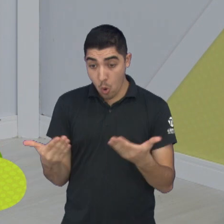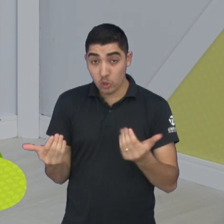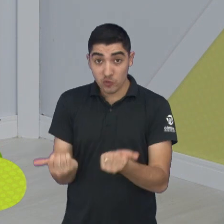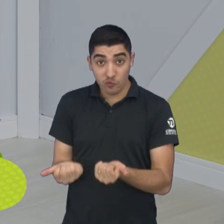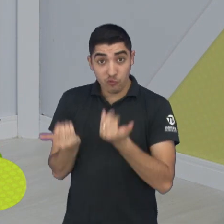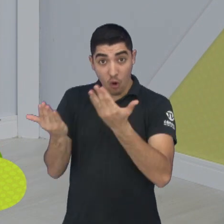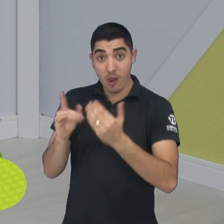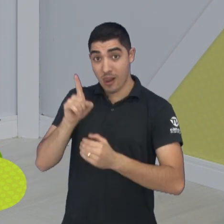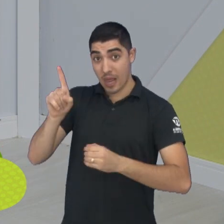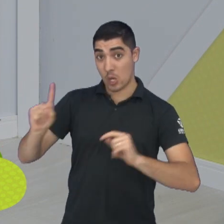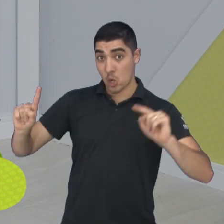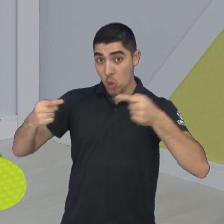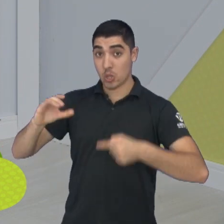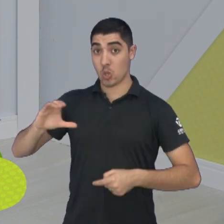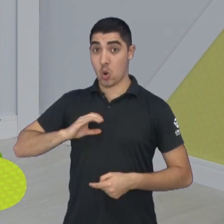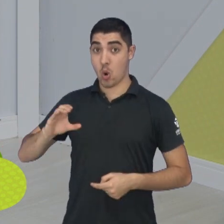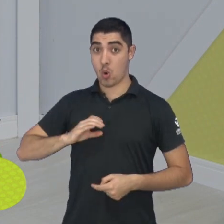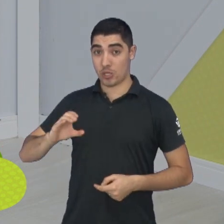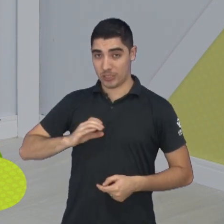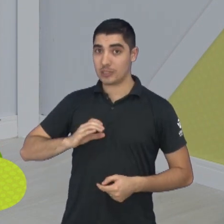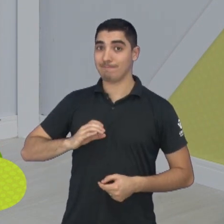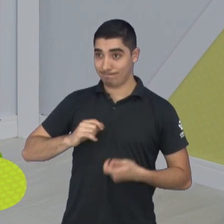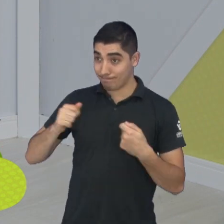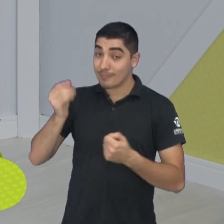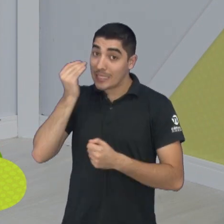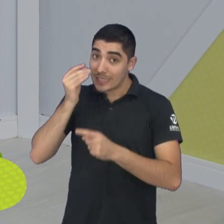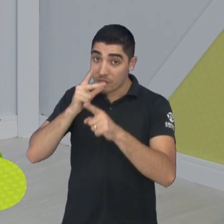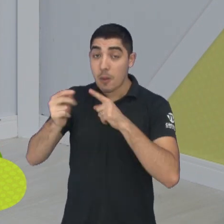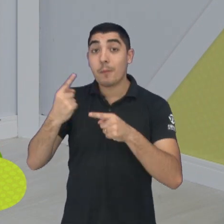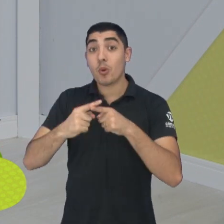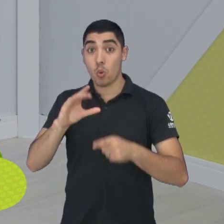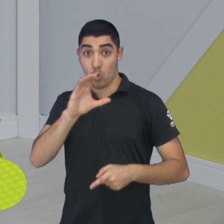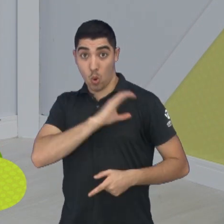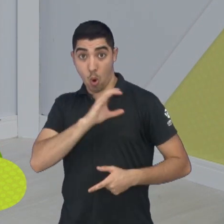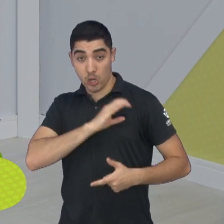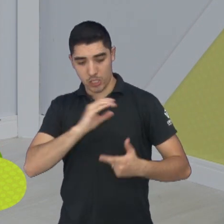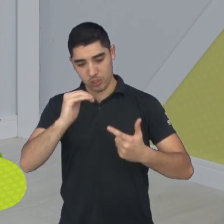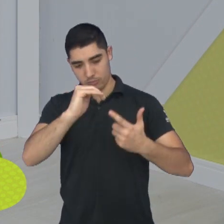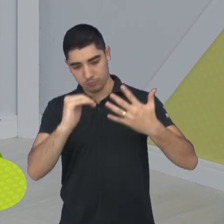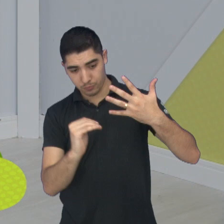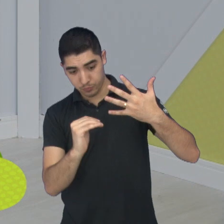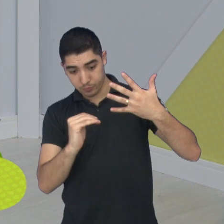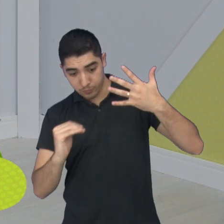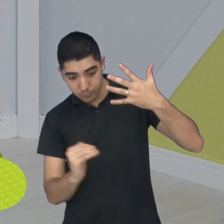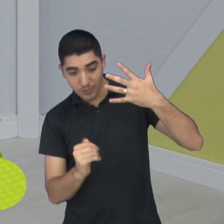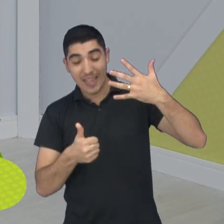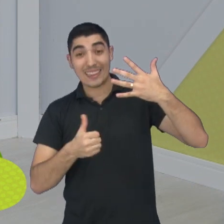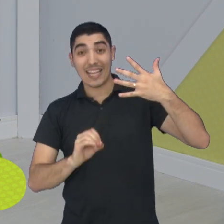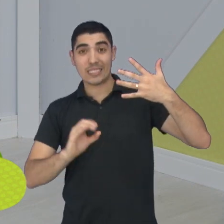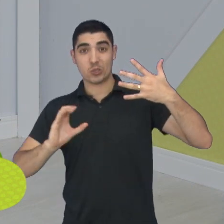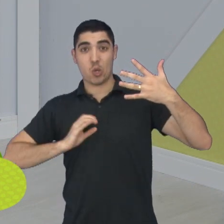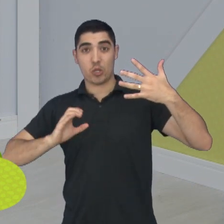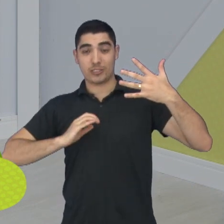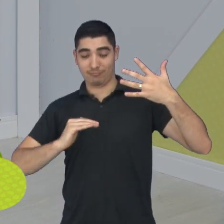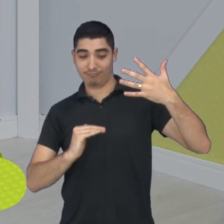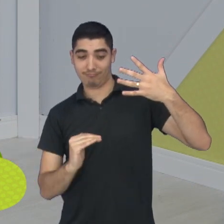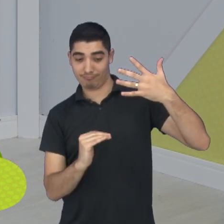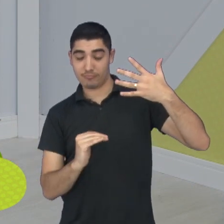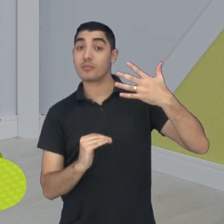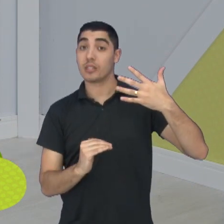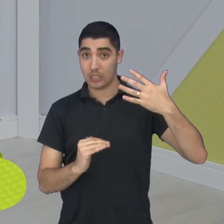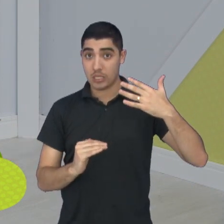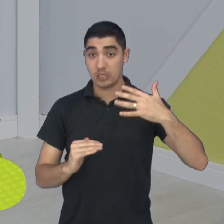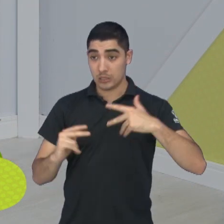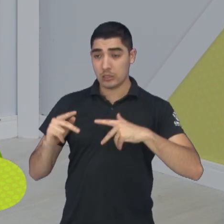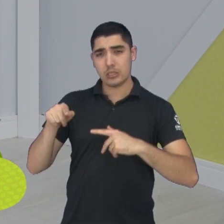Corinthians, em um confronto direto, já que o timão do basquete aparece logo atrás do São José na 10ª posição. Confronto direto,